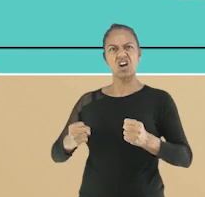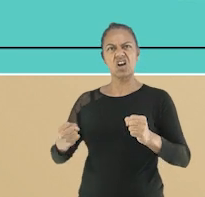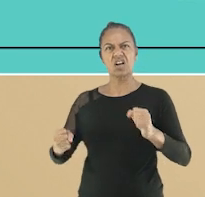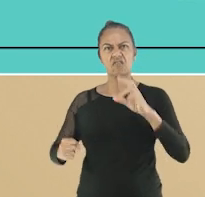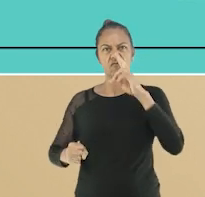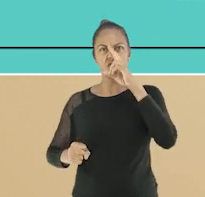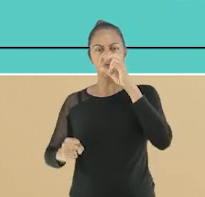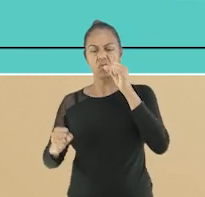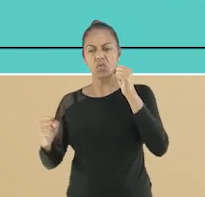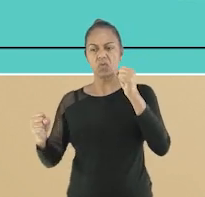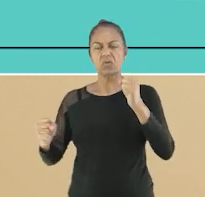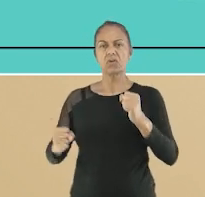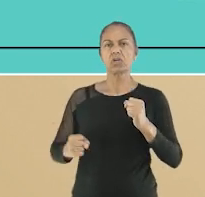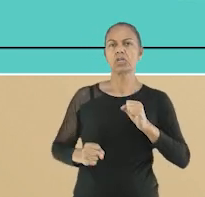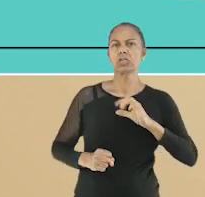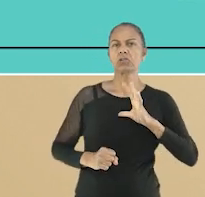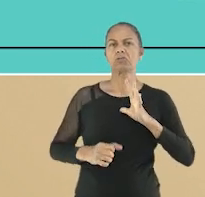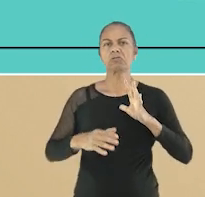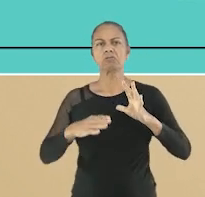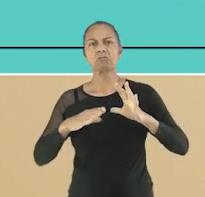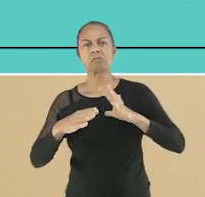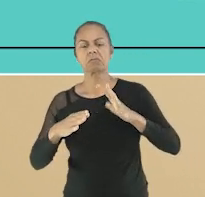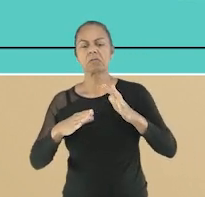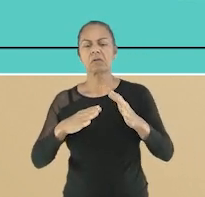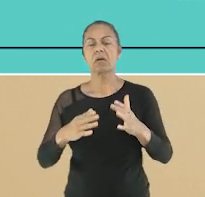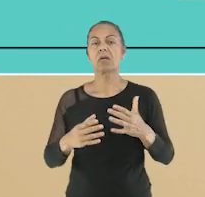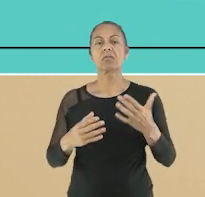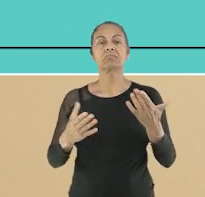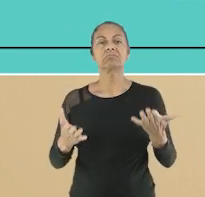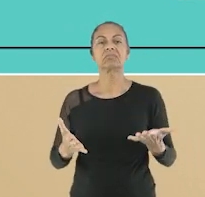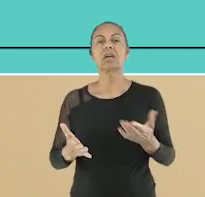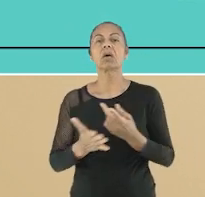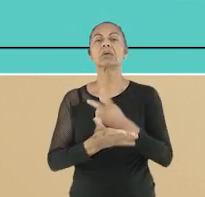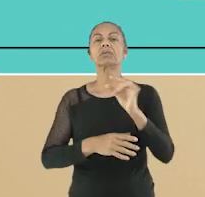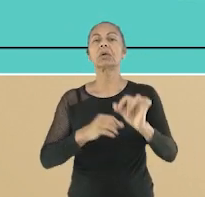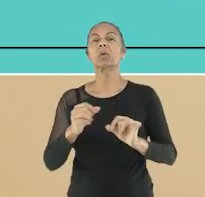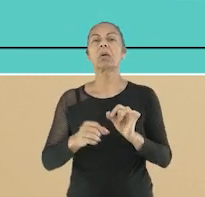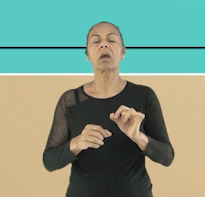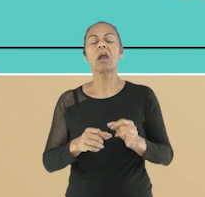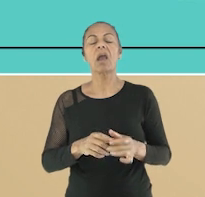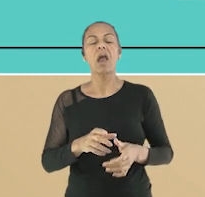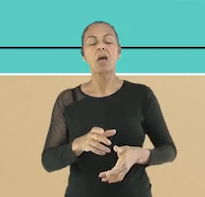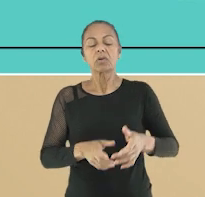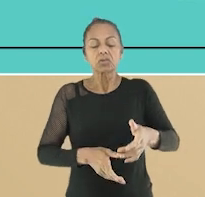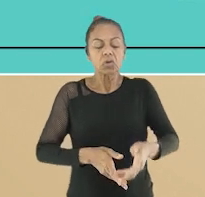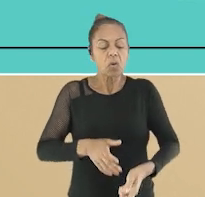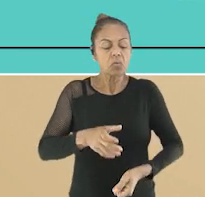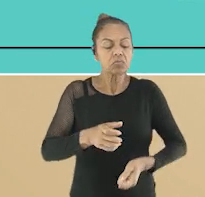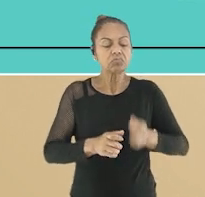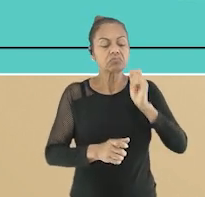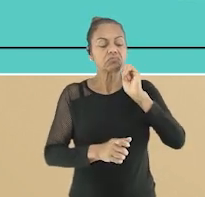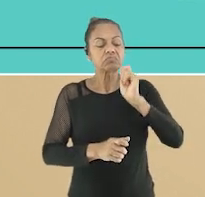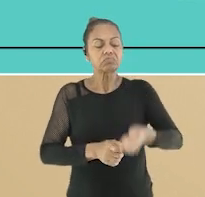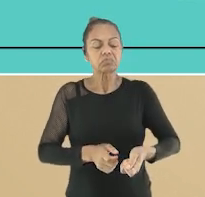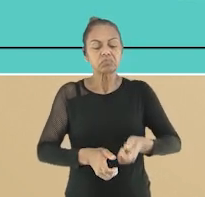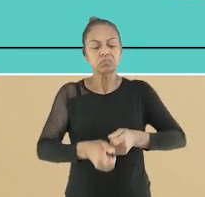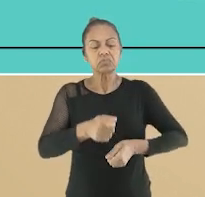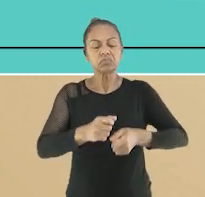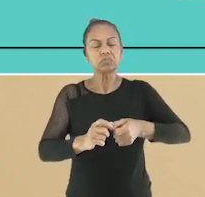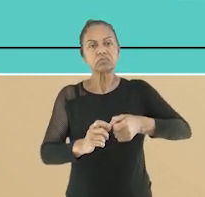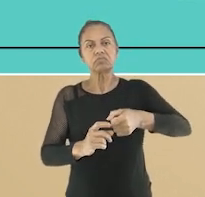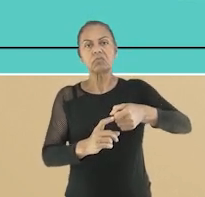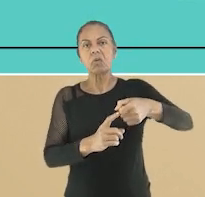de valentão. Um dia foi pescado e de nada adiantou ser fortão. O peixinho,